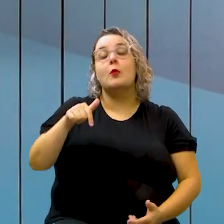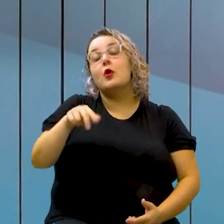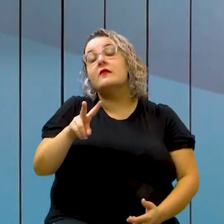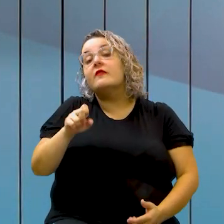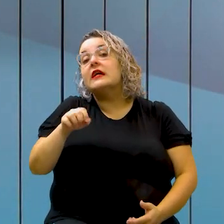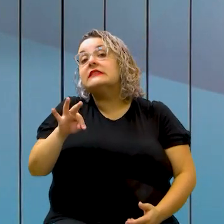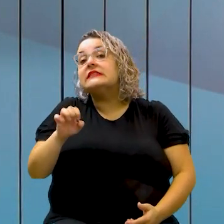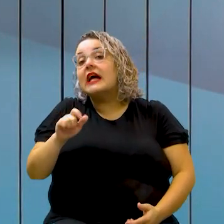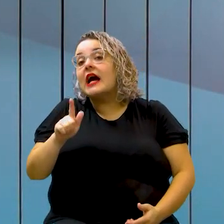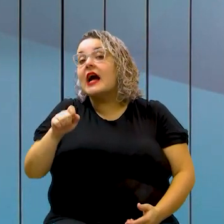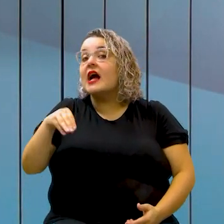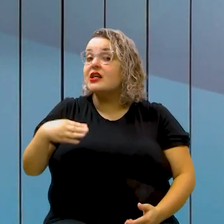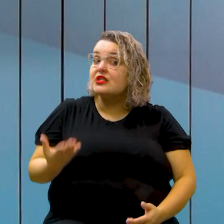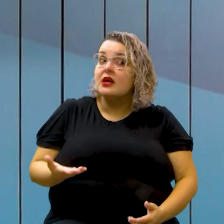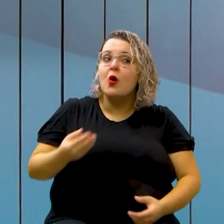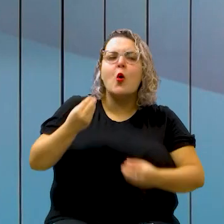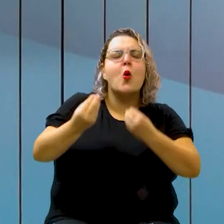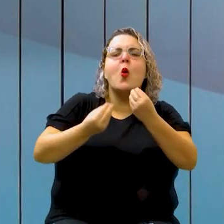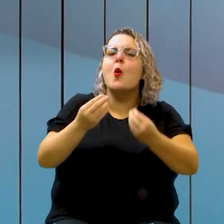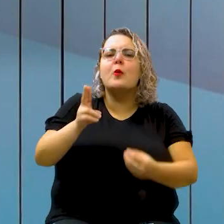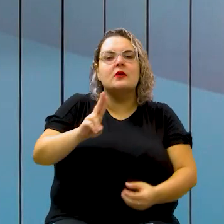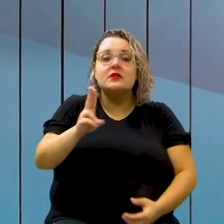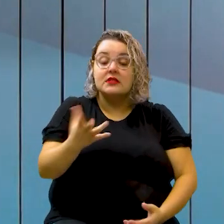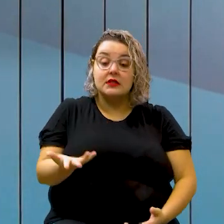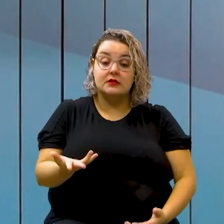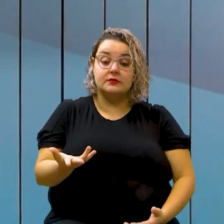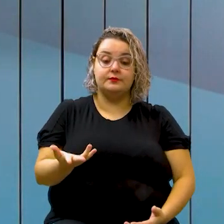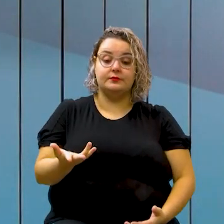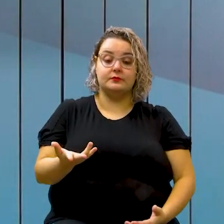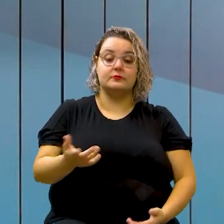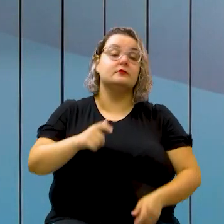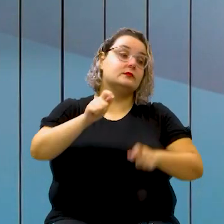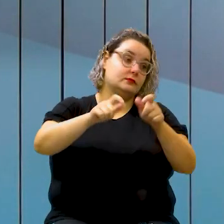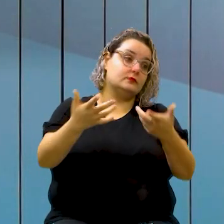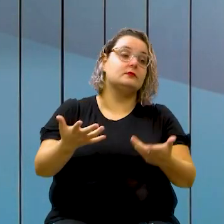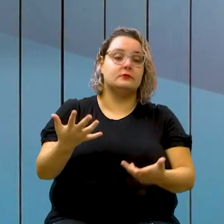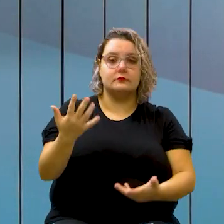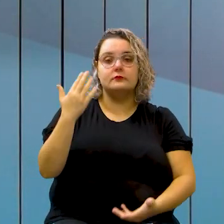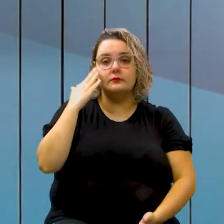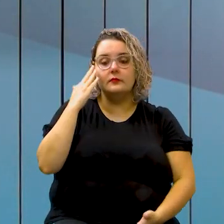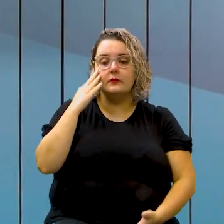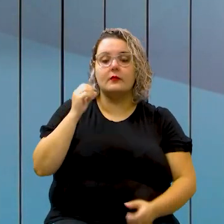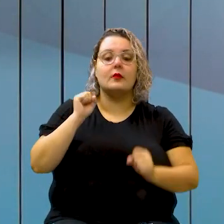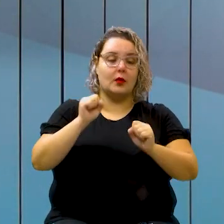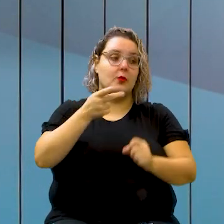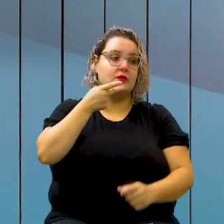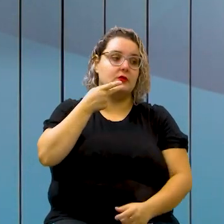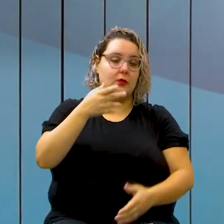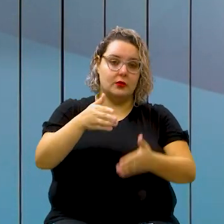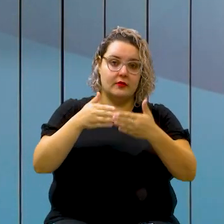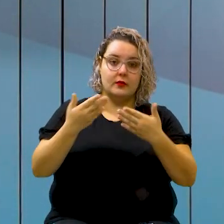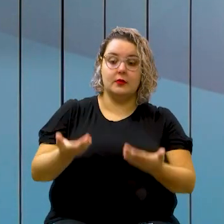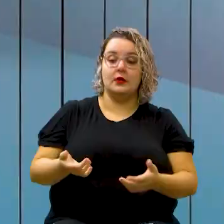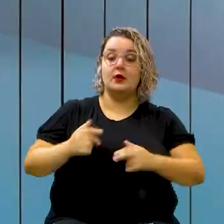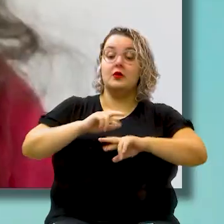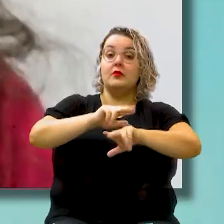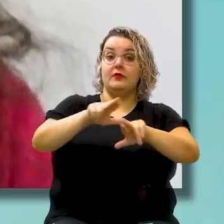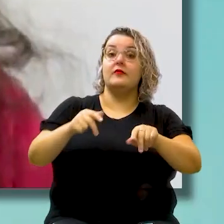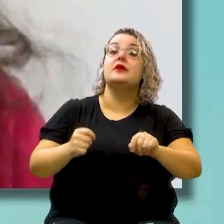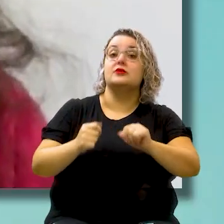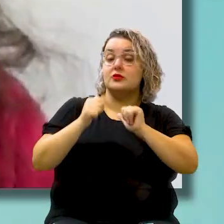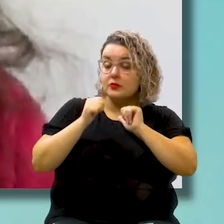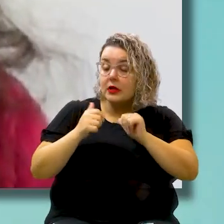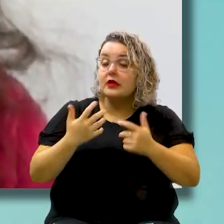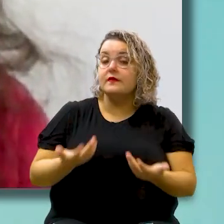vantagem? Depois vou perguntar para a senhora também como implementar, que o pessoal certamente vai, Sim, não é? sim, Pode falar, sim. por favor. Então, muitos são